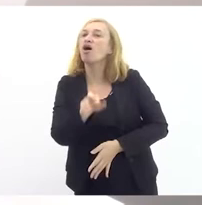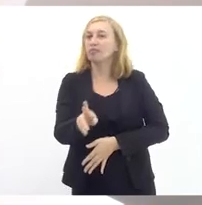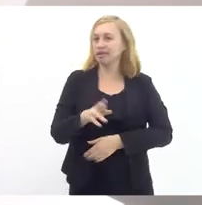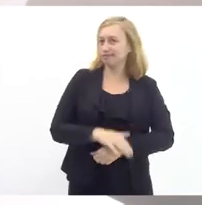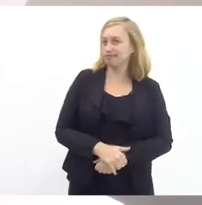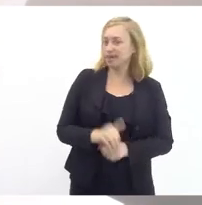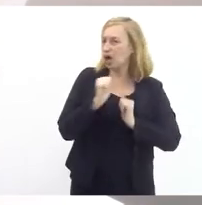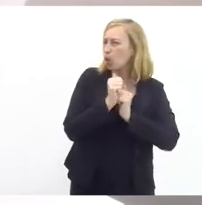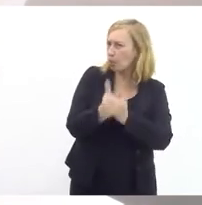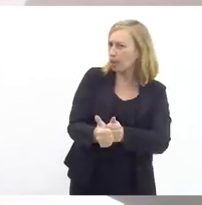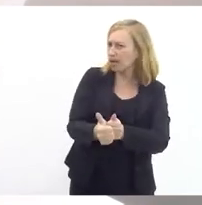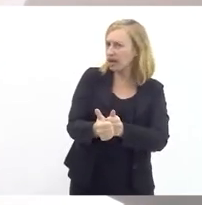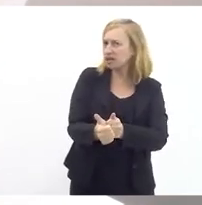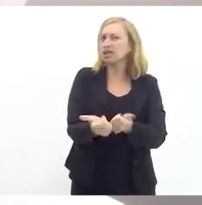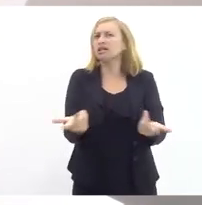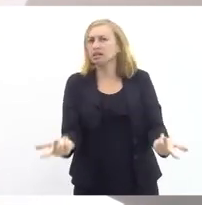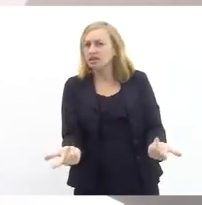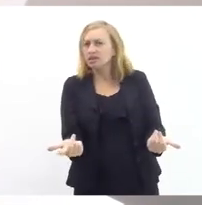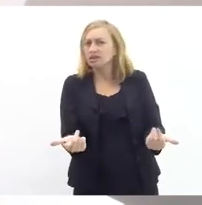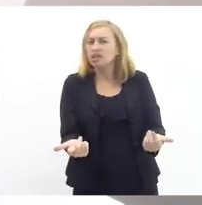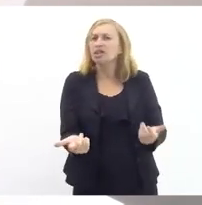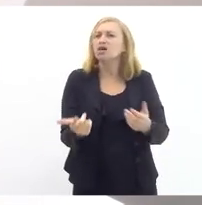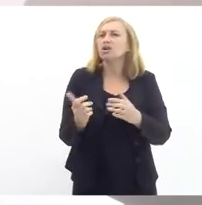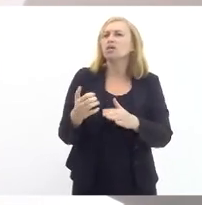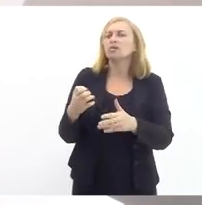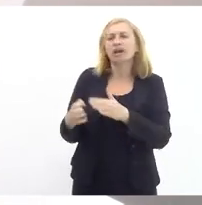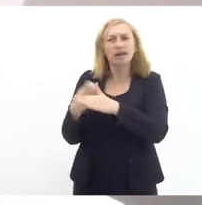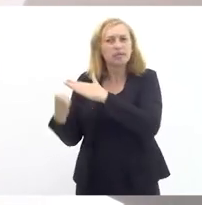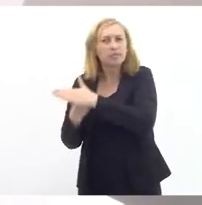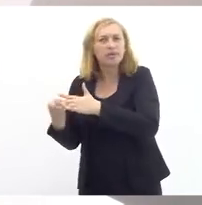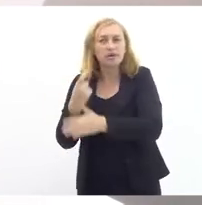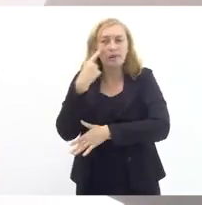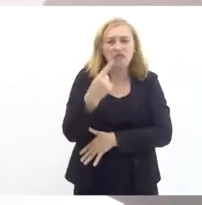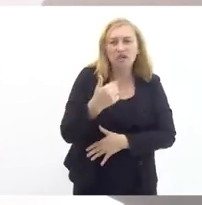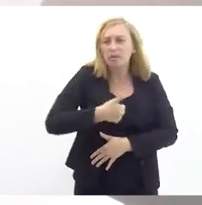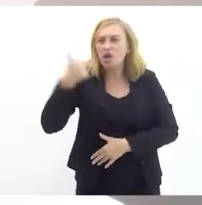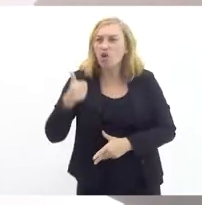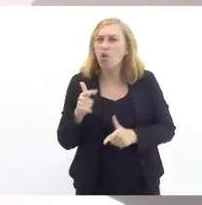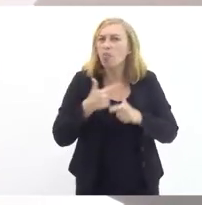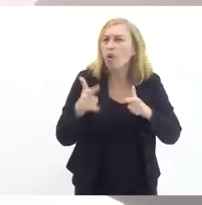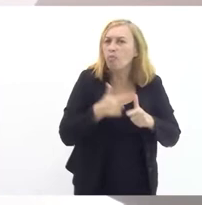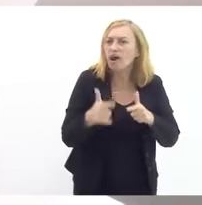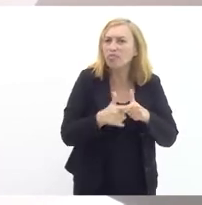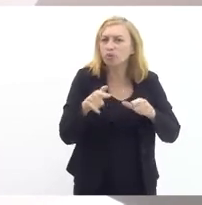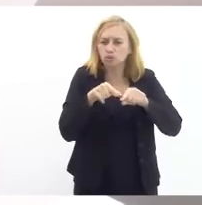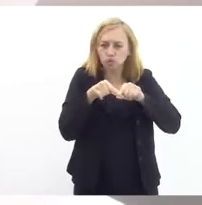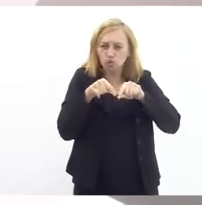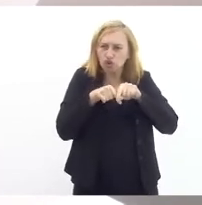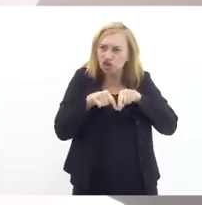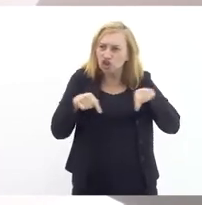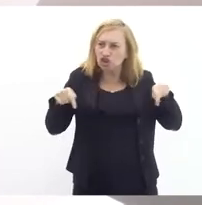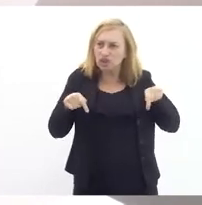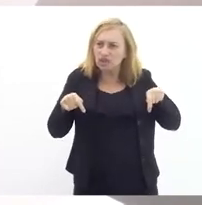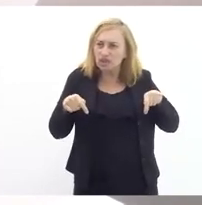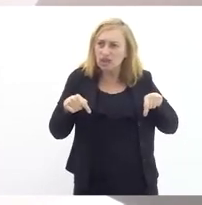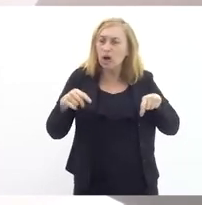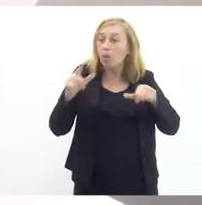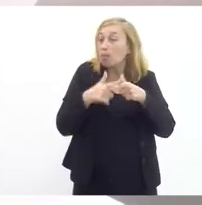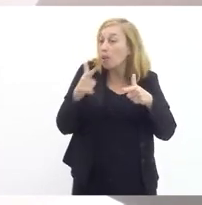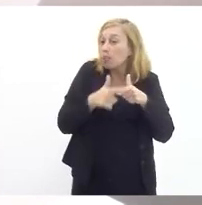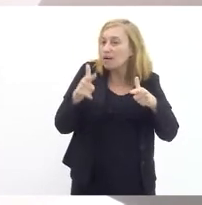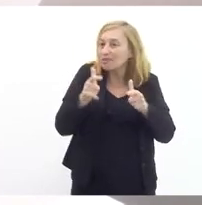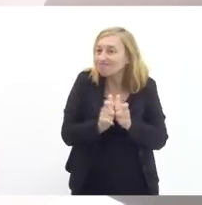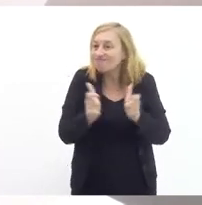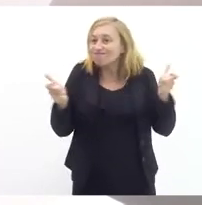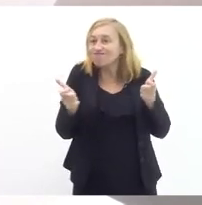e acompanhando o que tem sido feito pela concessionária para solucionar o problema do distanciamento, que é um dos maiores problemas causados